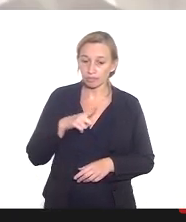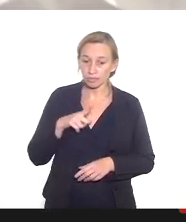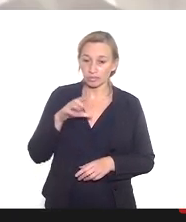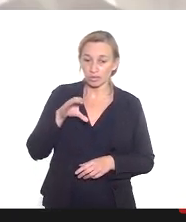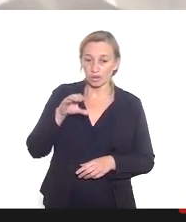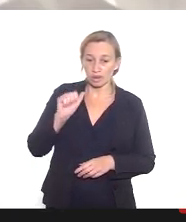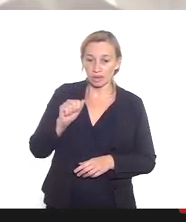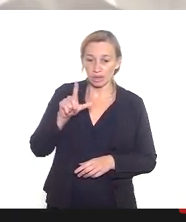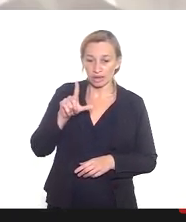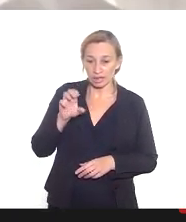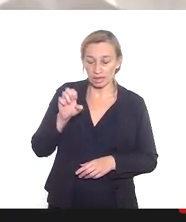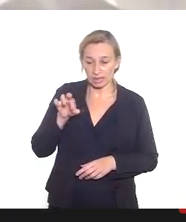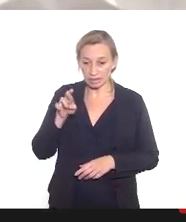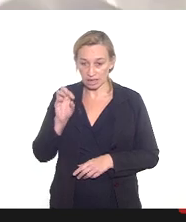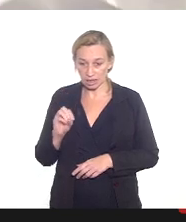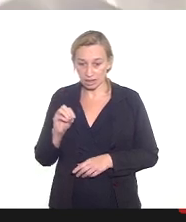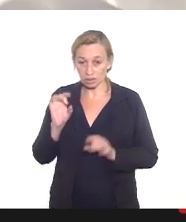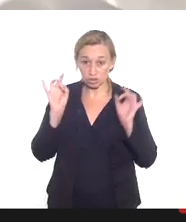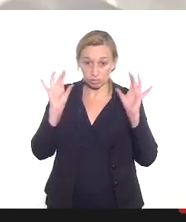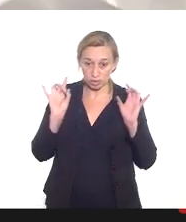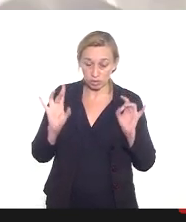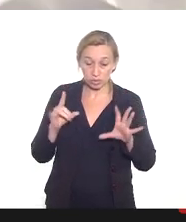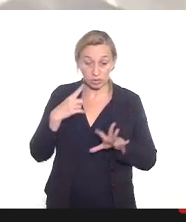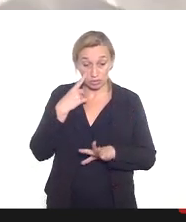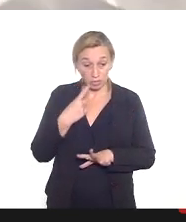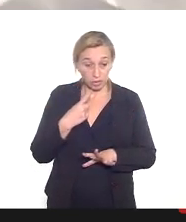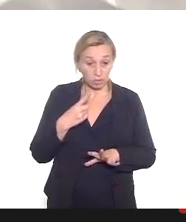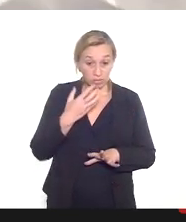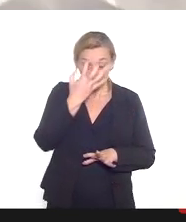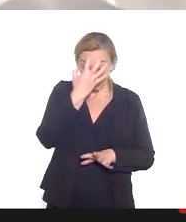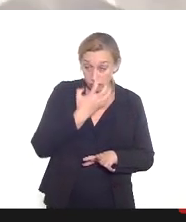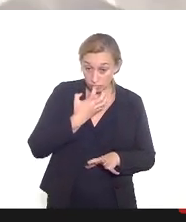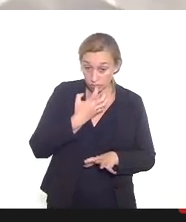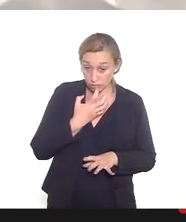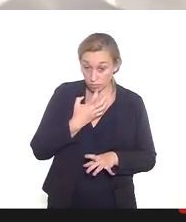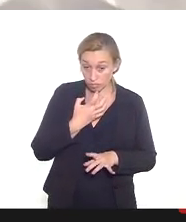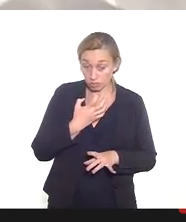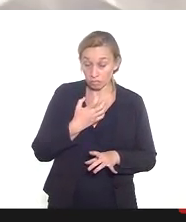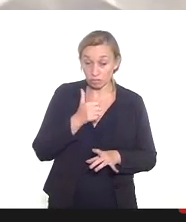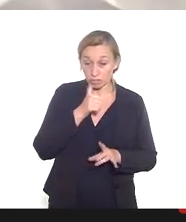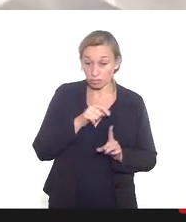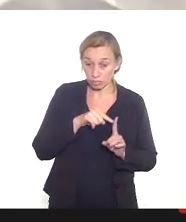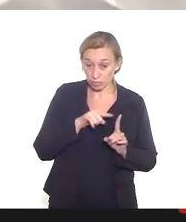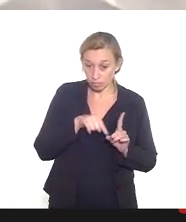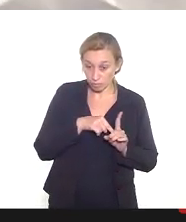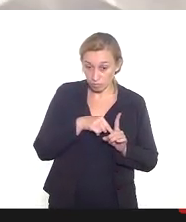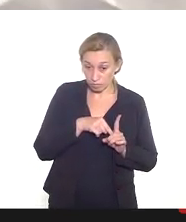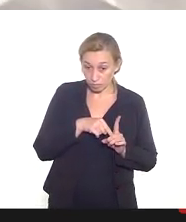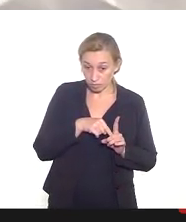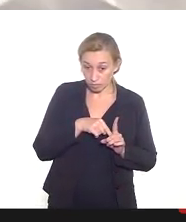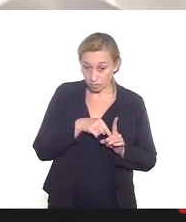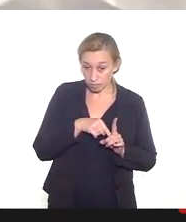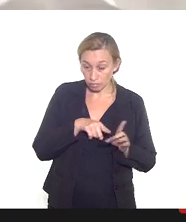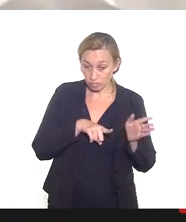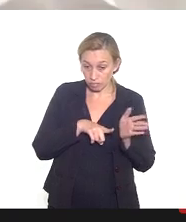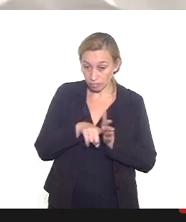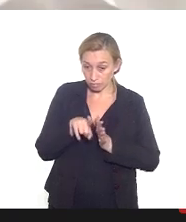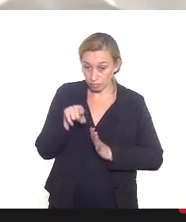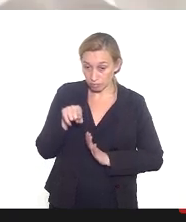especial considerando a gravidade do caso das Gestantes né vou até meio aqui a